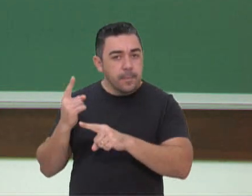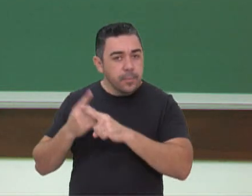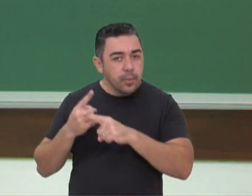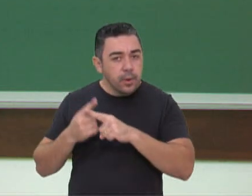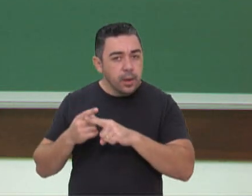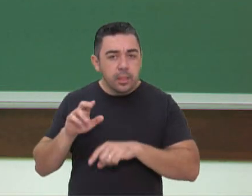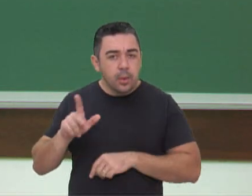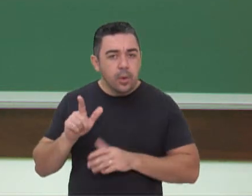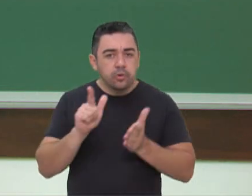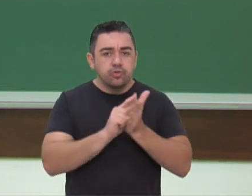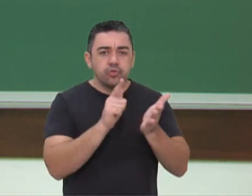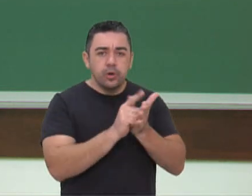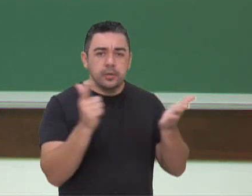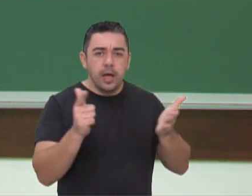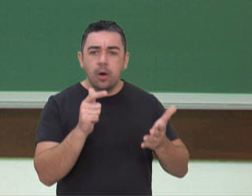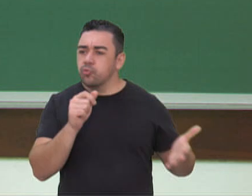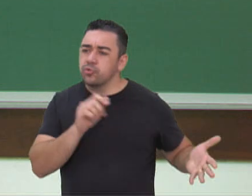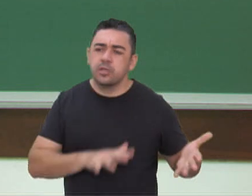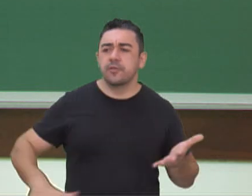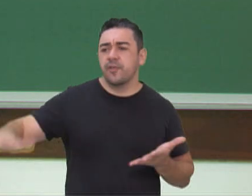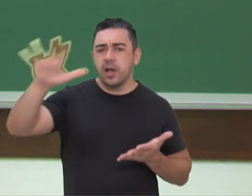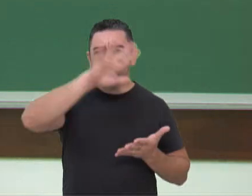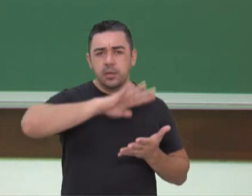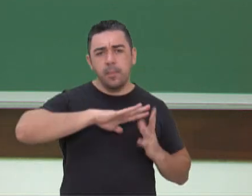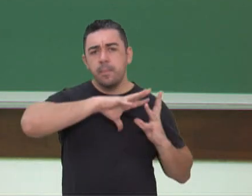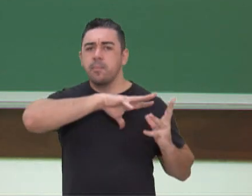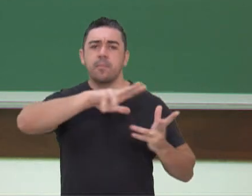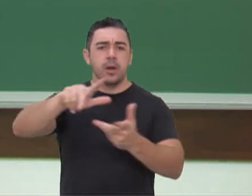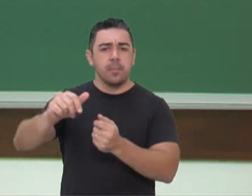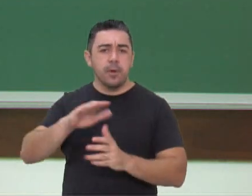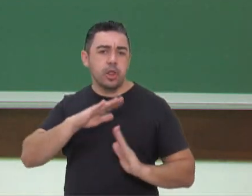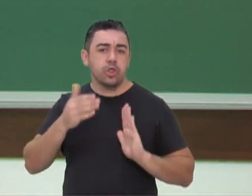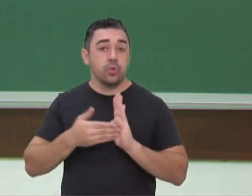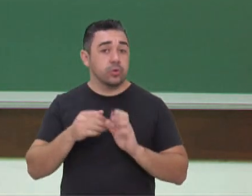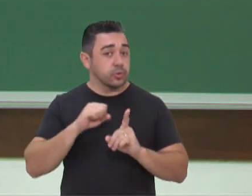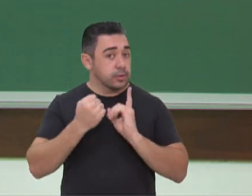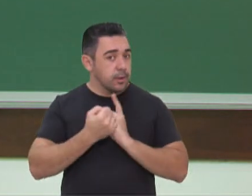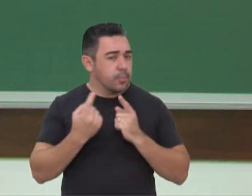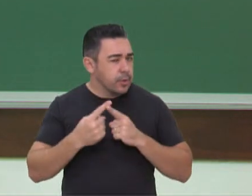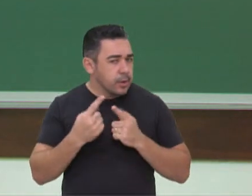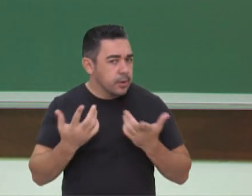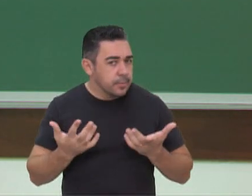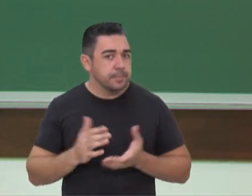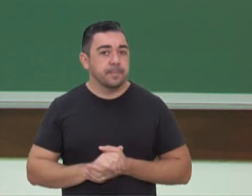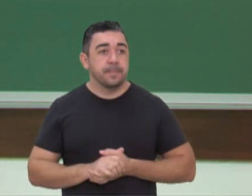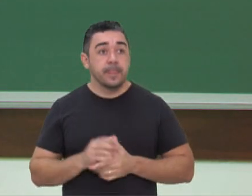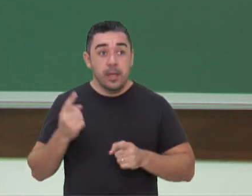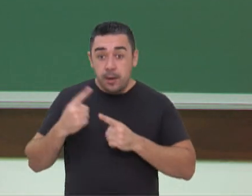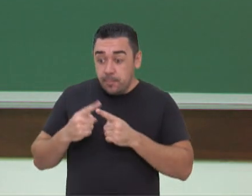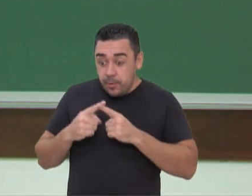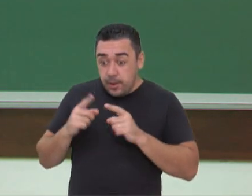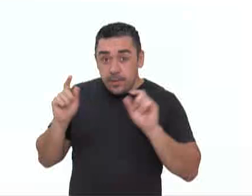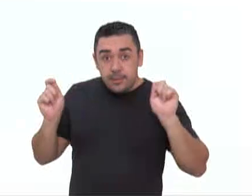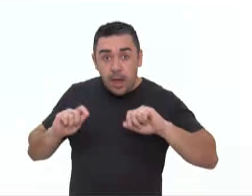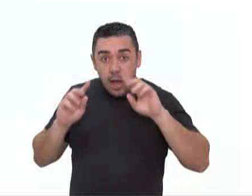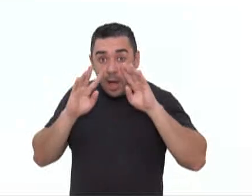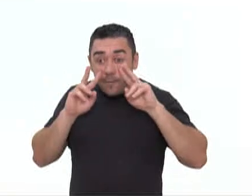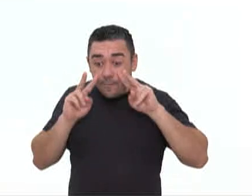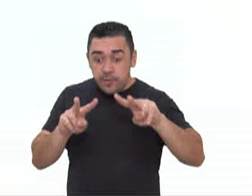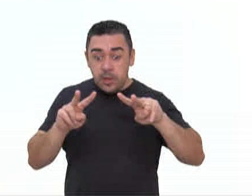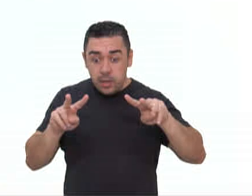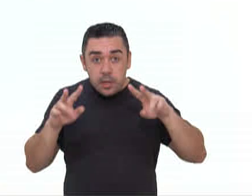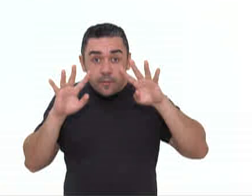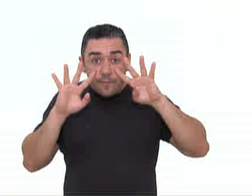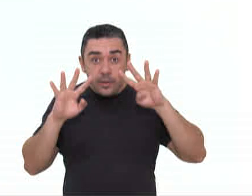não jornais universais para toda a sociedade? Então, para dar visibilidade à maioria da